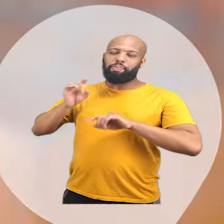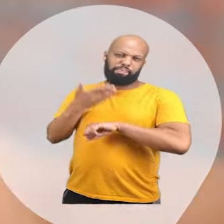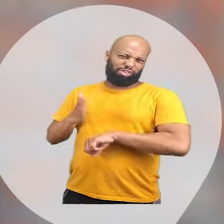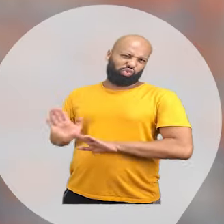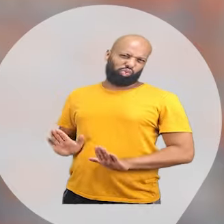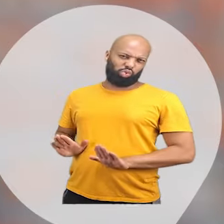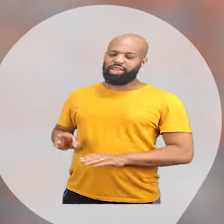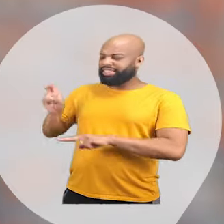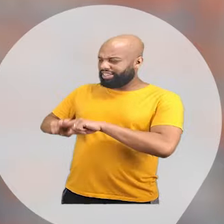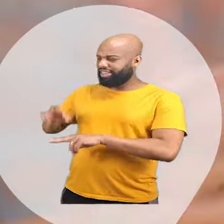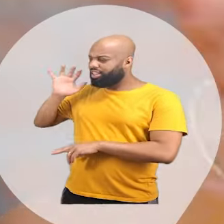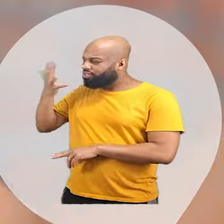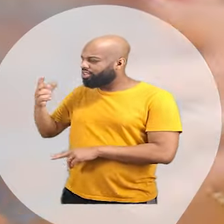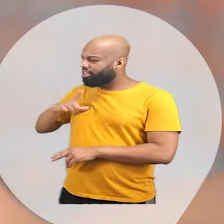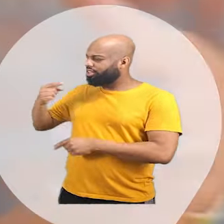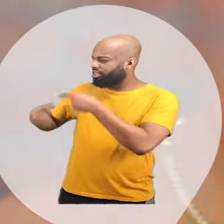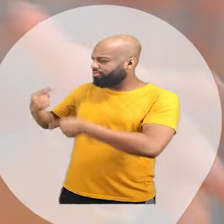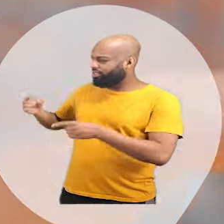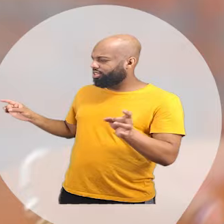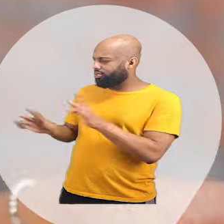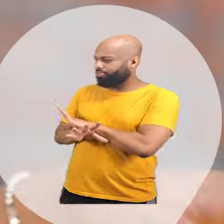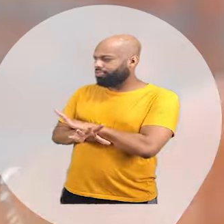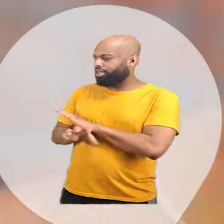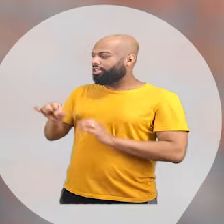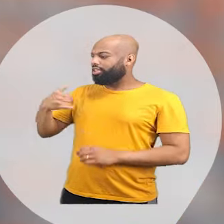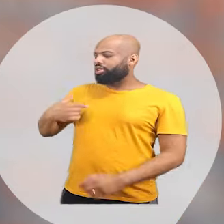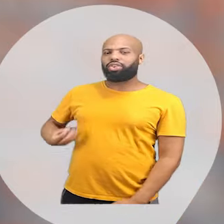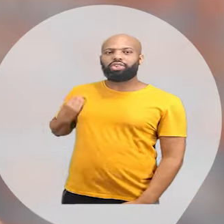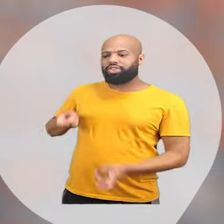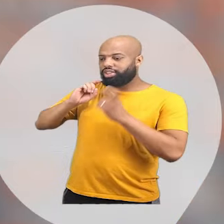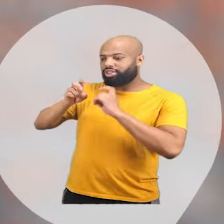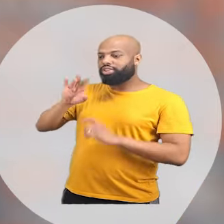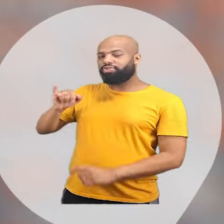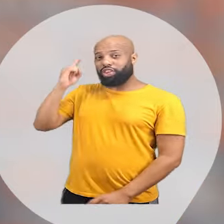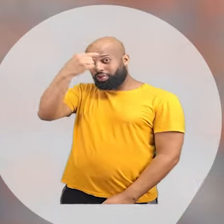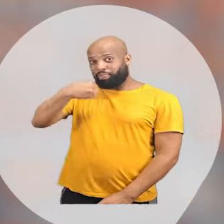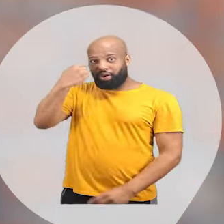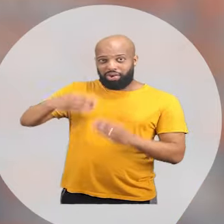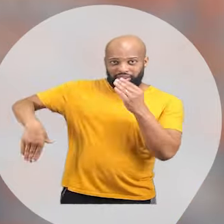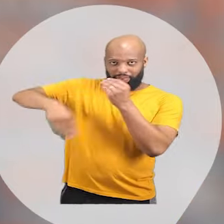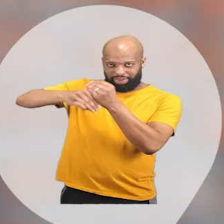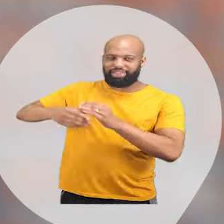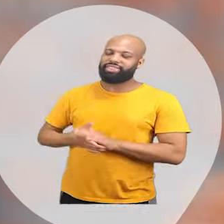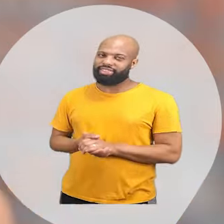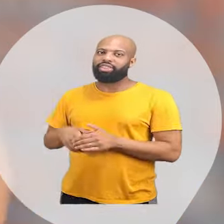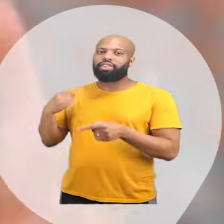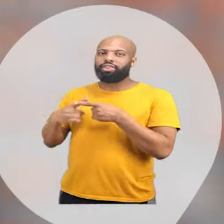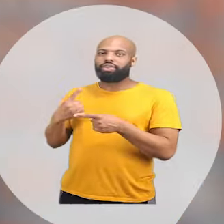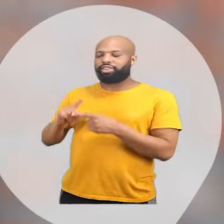tipo vai Vamos sentar aqui resolver isso a gente tem que bater esse papo e é isso se eu tô na reunião já vai uma hora mais